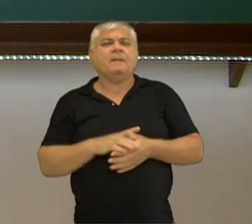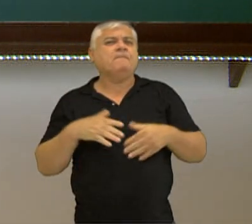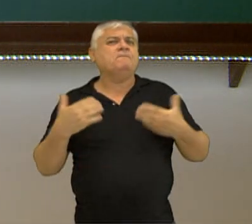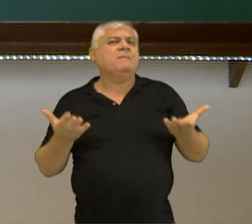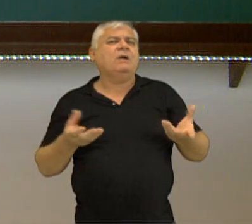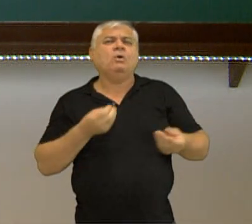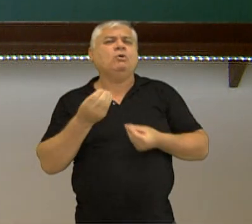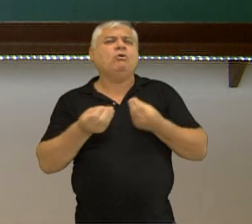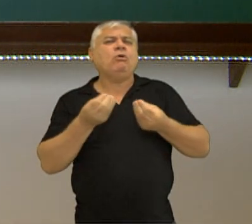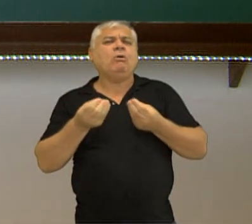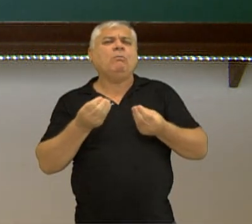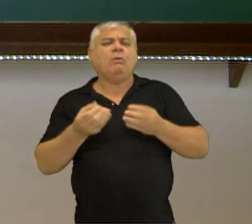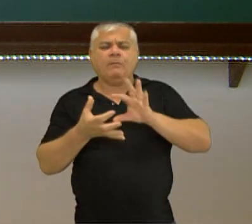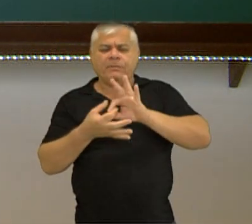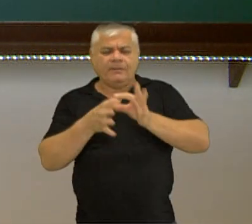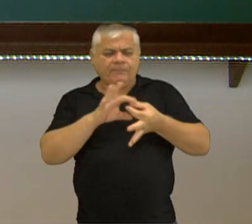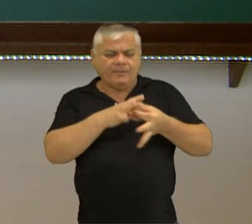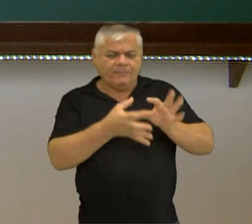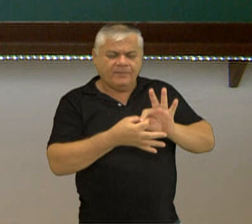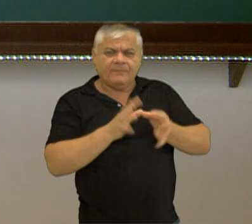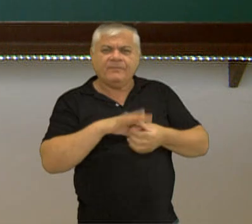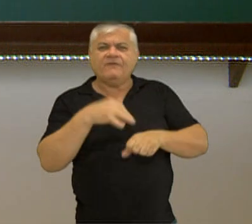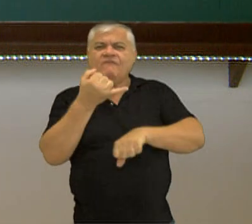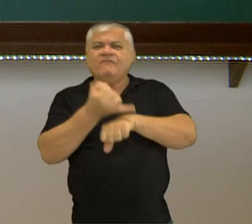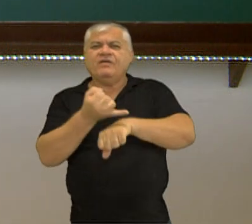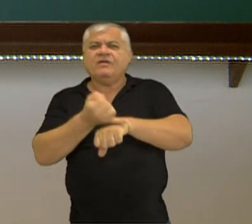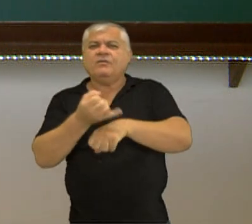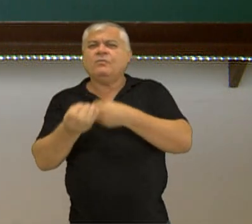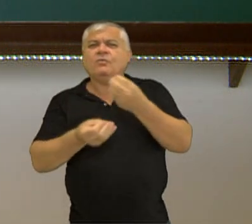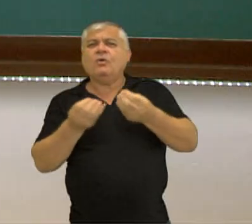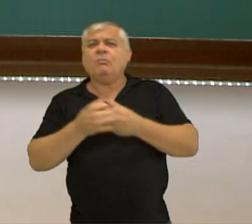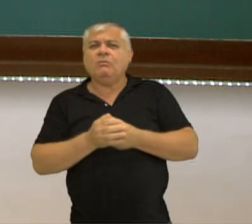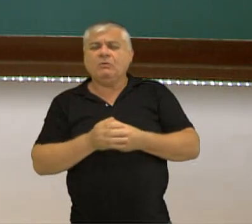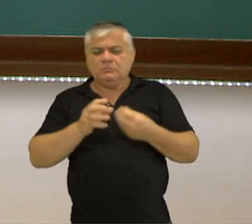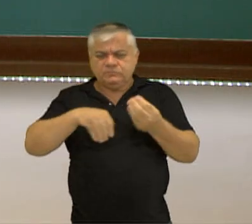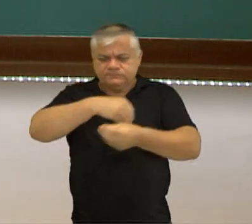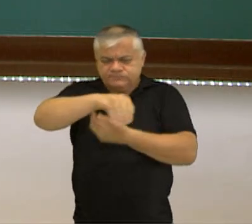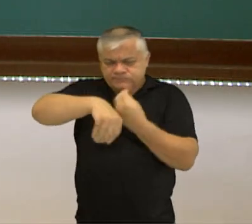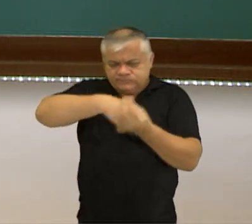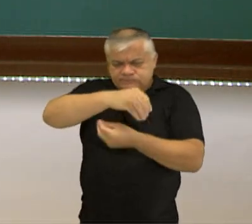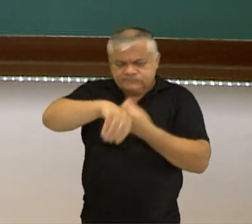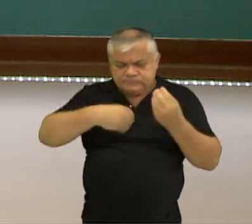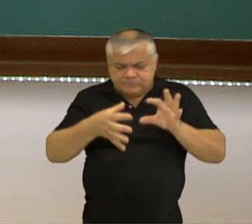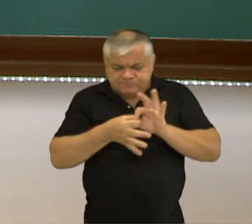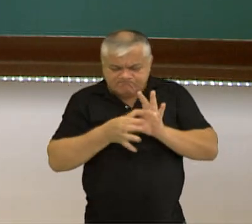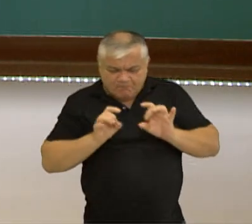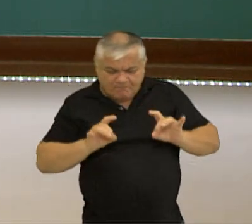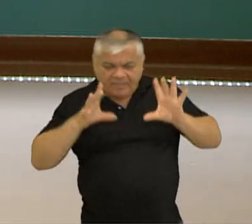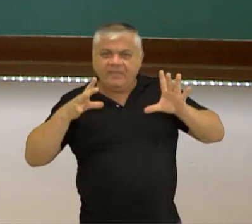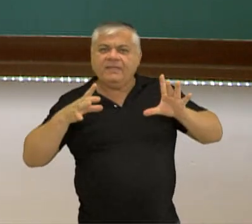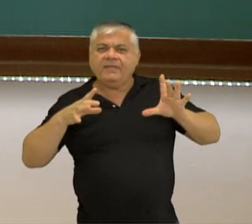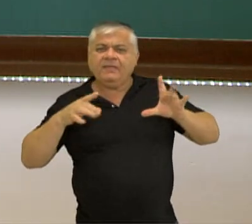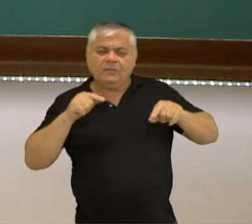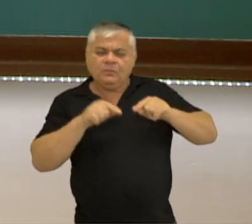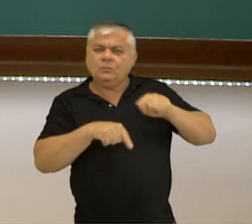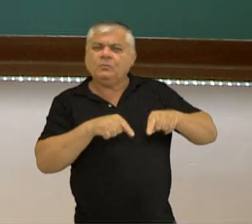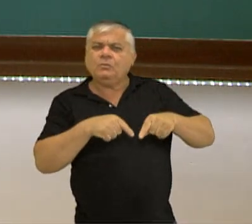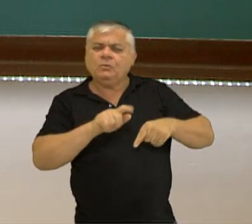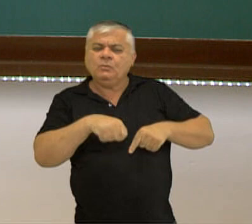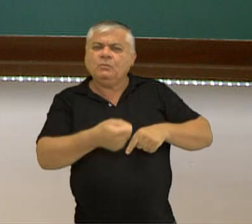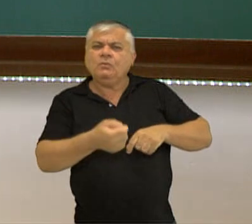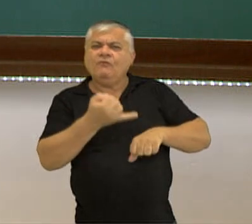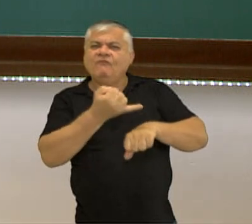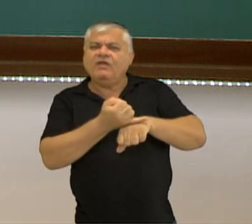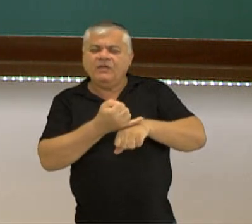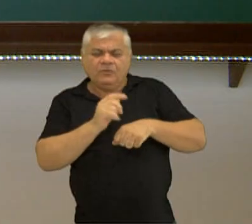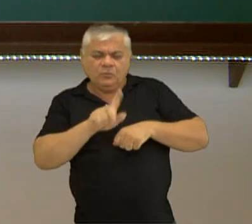que o nióbio se forma lá? Como que o ferro se forma? Como que esses átomos se unem para dar origem, por exemplo, a uma matéria chamada ferro,